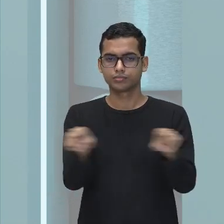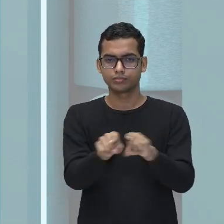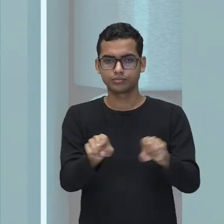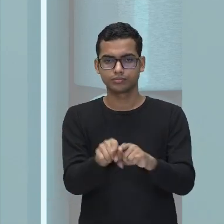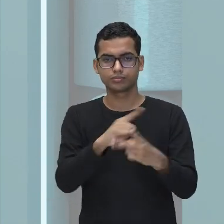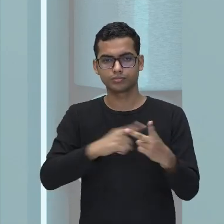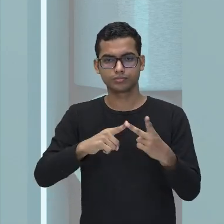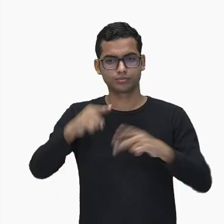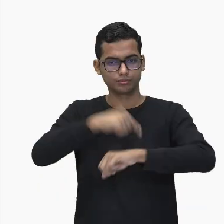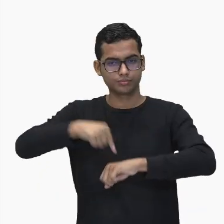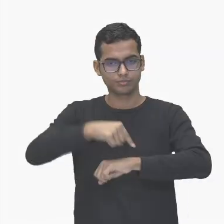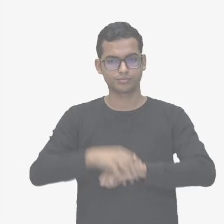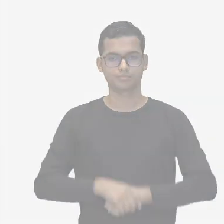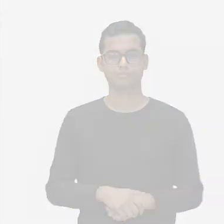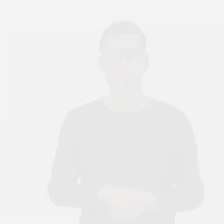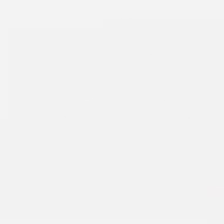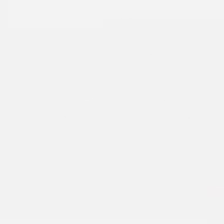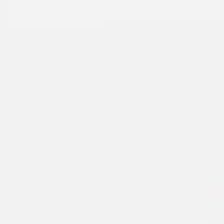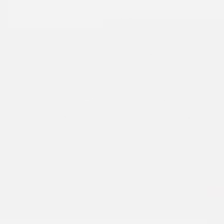lasas